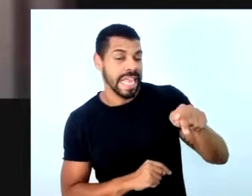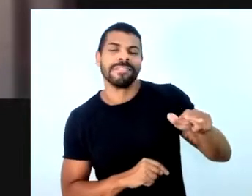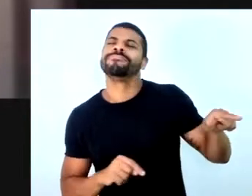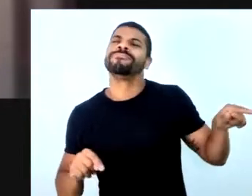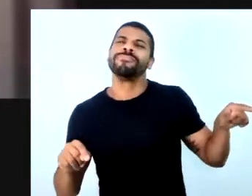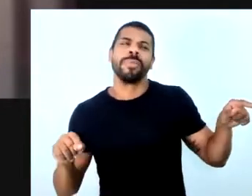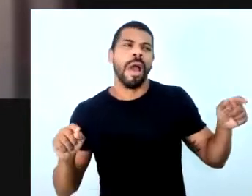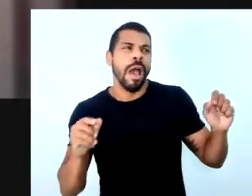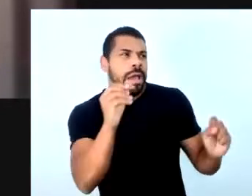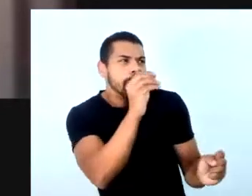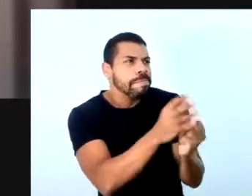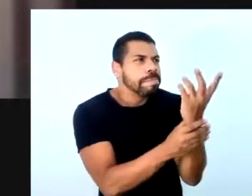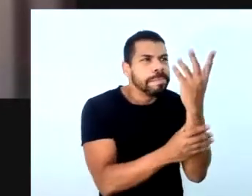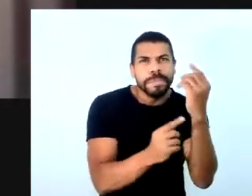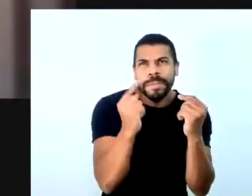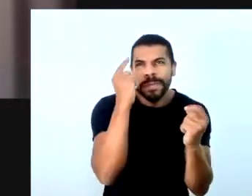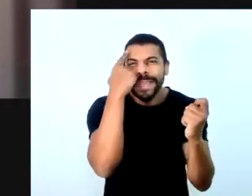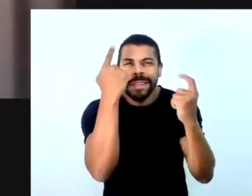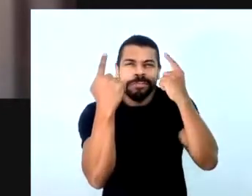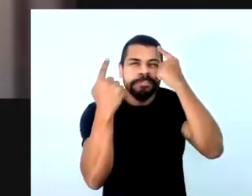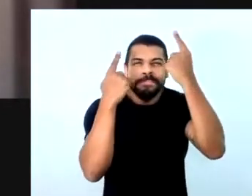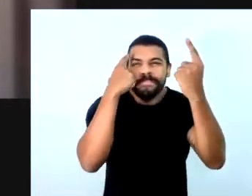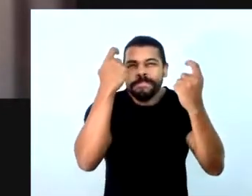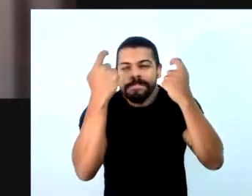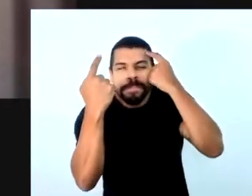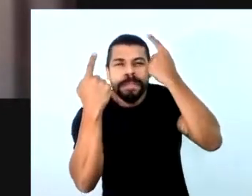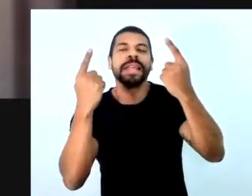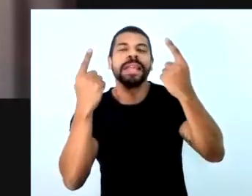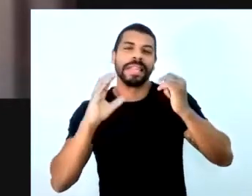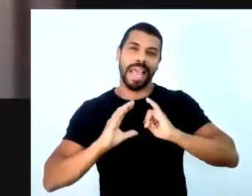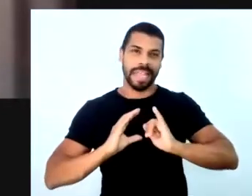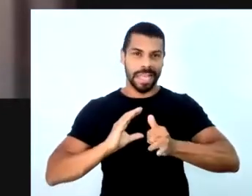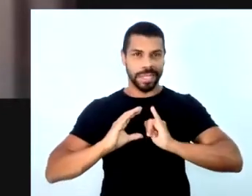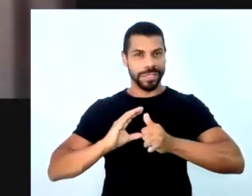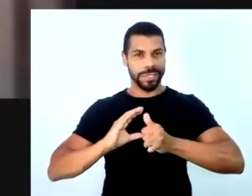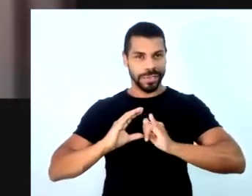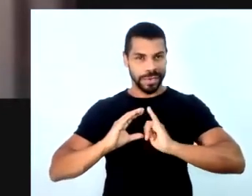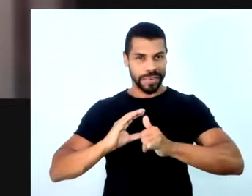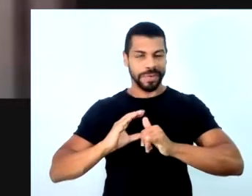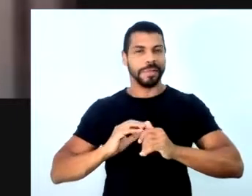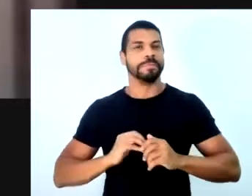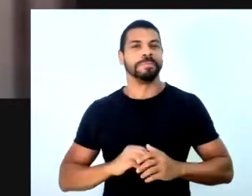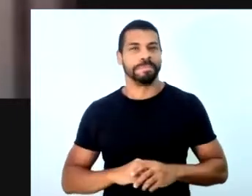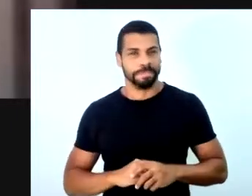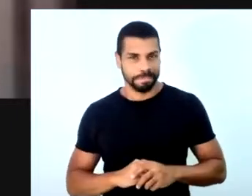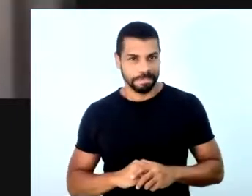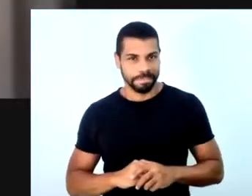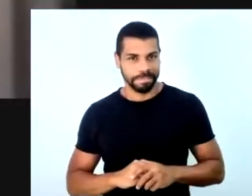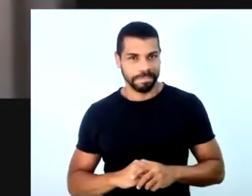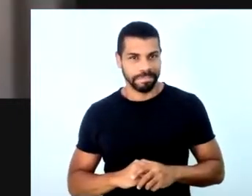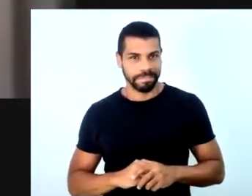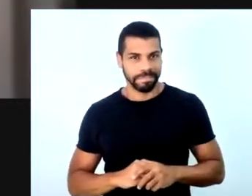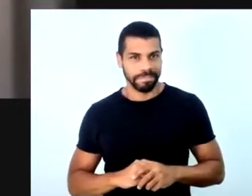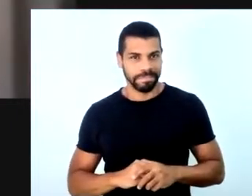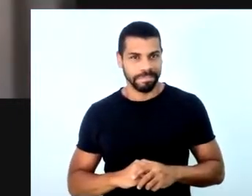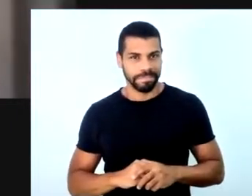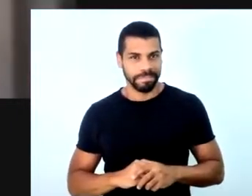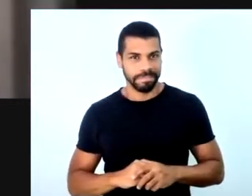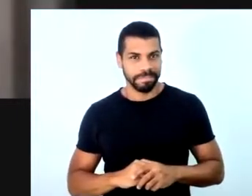preenche a narrativa, ela cria um espaço para a narrativa.